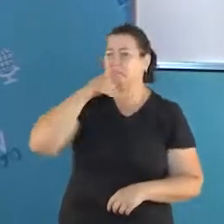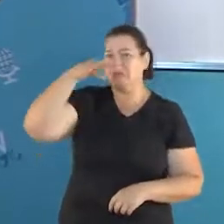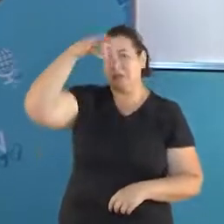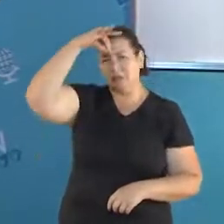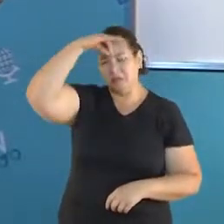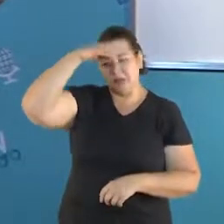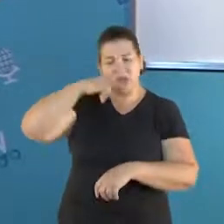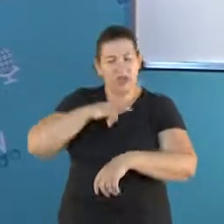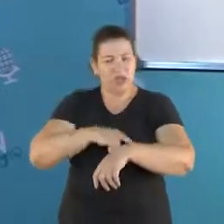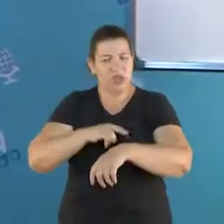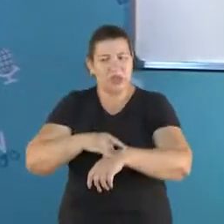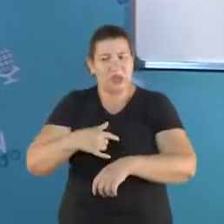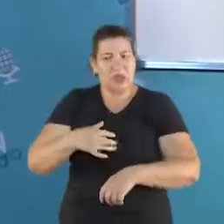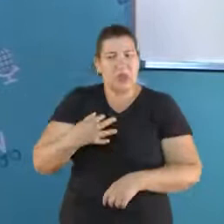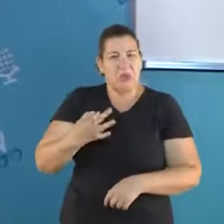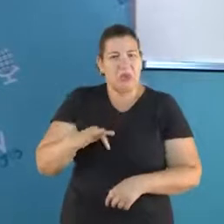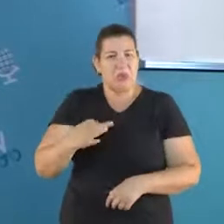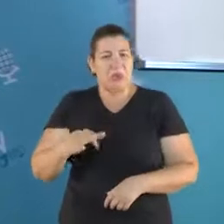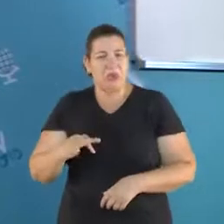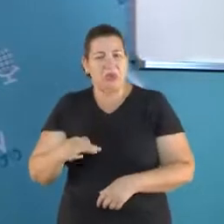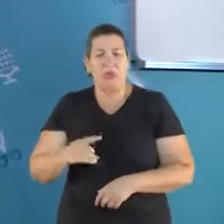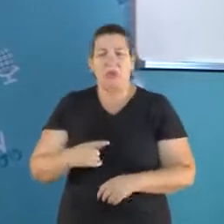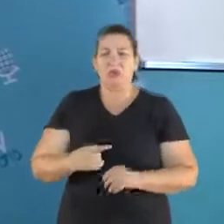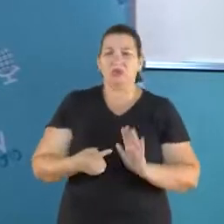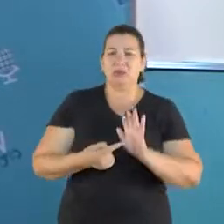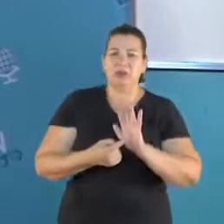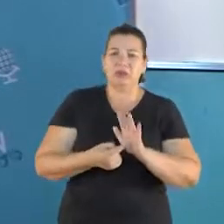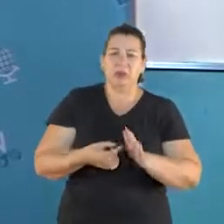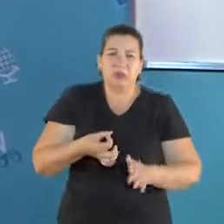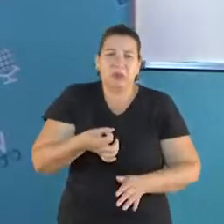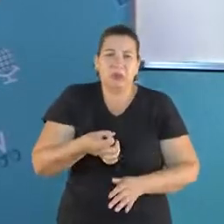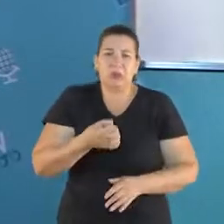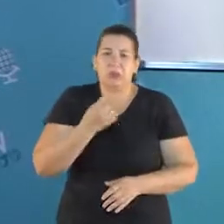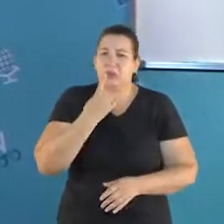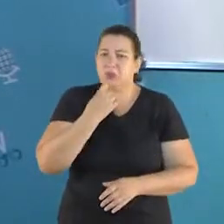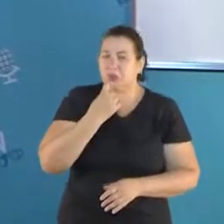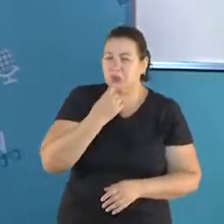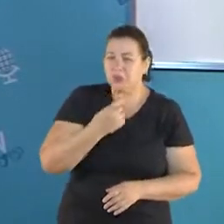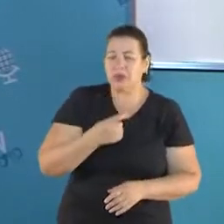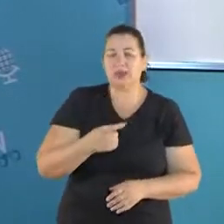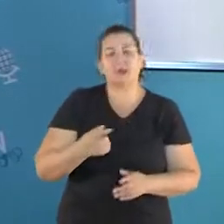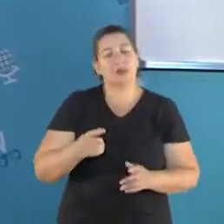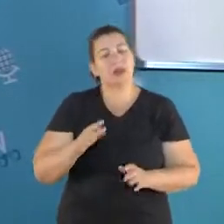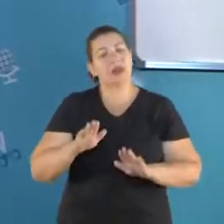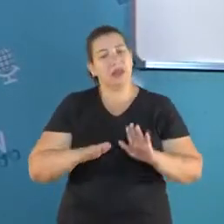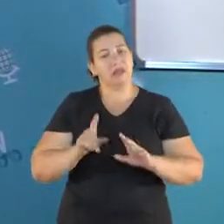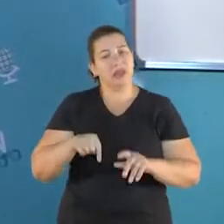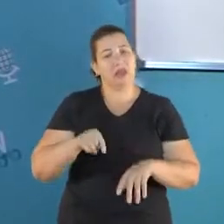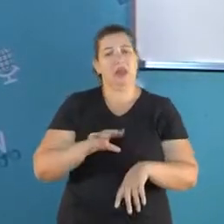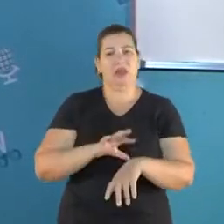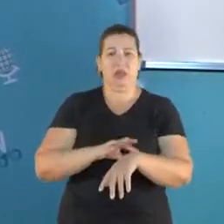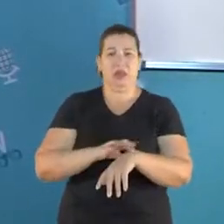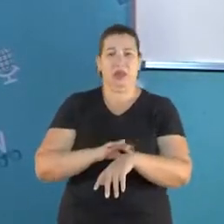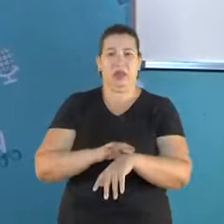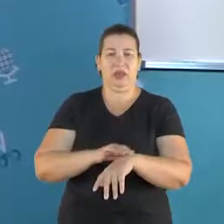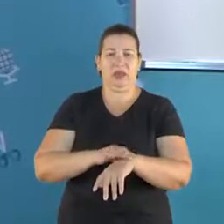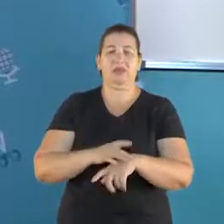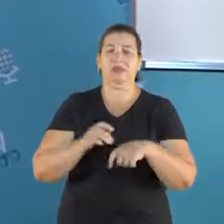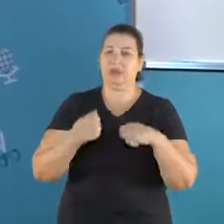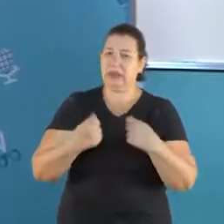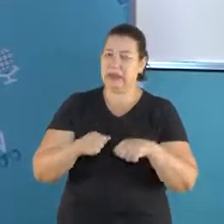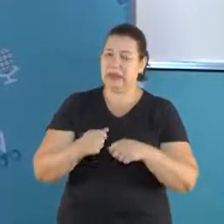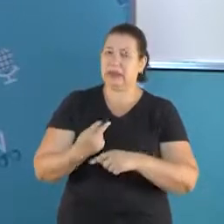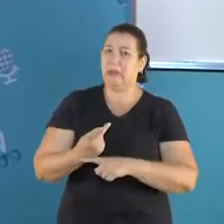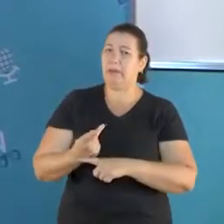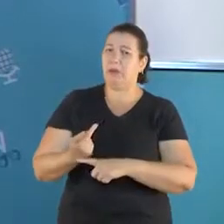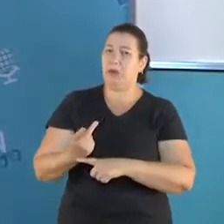vai urinar, por exemplo, o aparecimento de feridas ou de verrugas, pode ser um indicativo dessas infecções. É